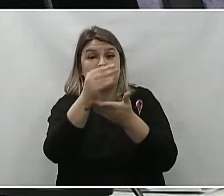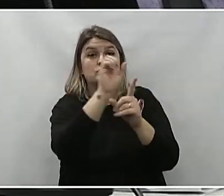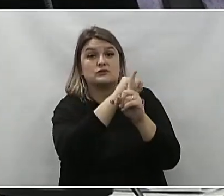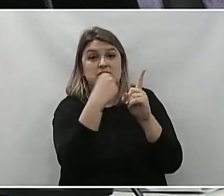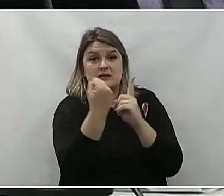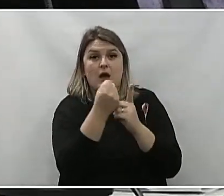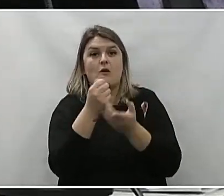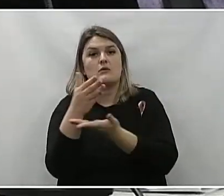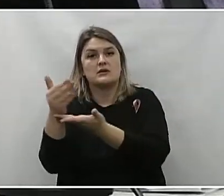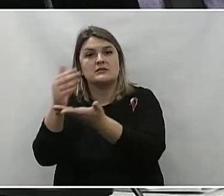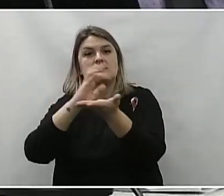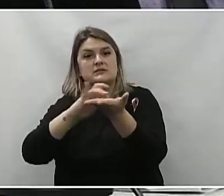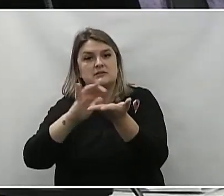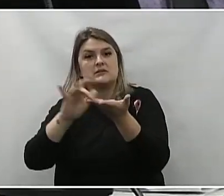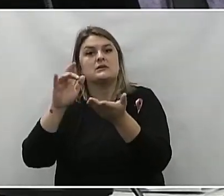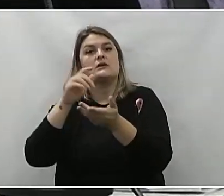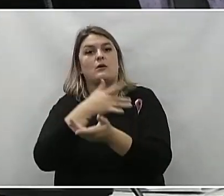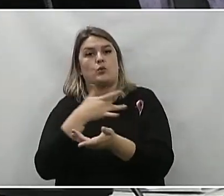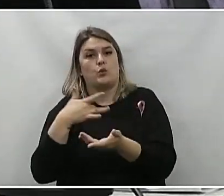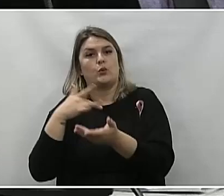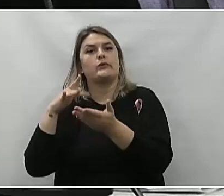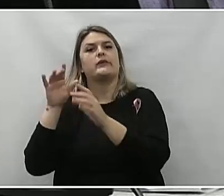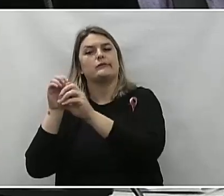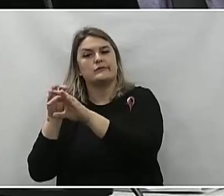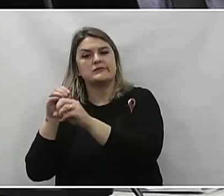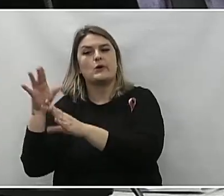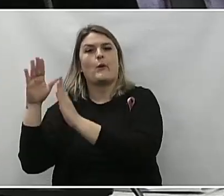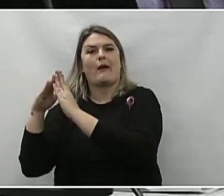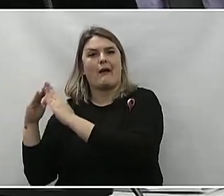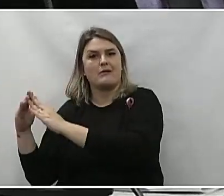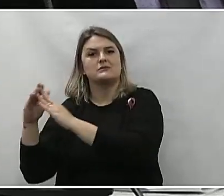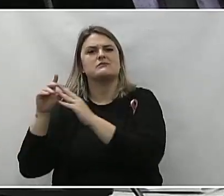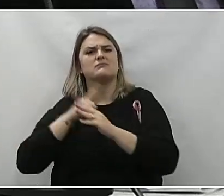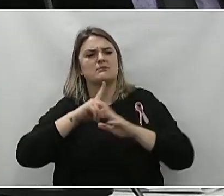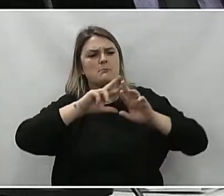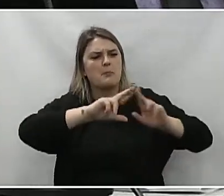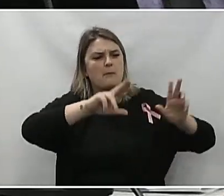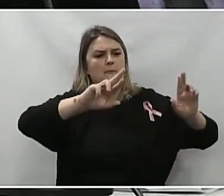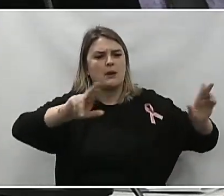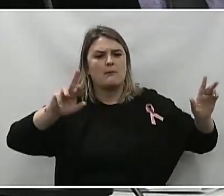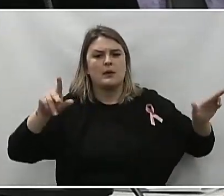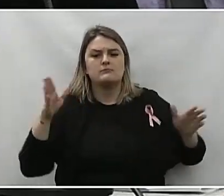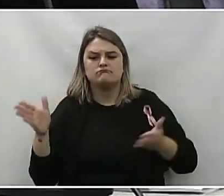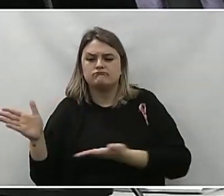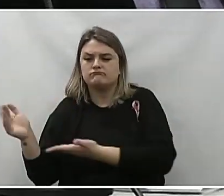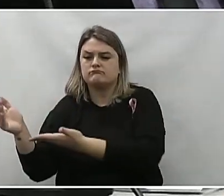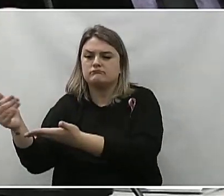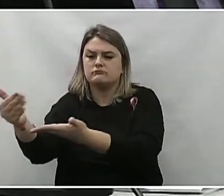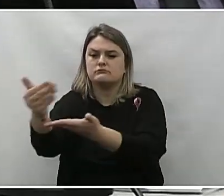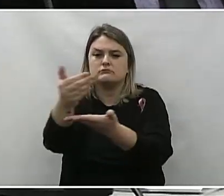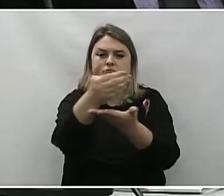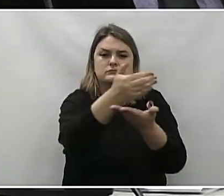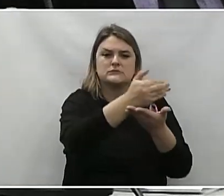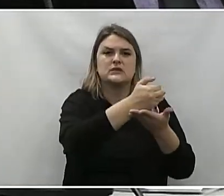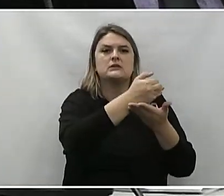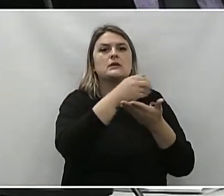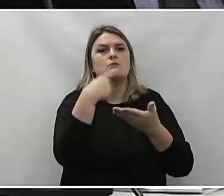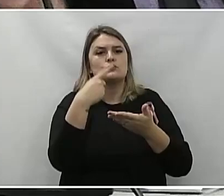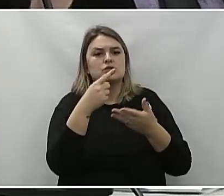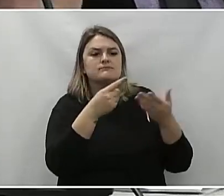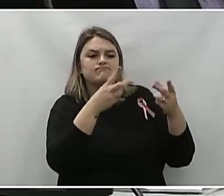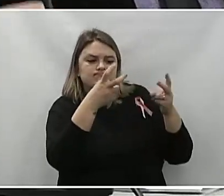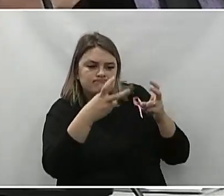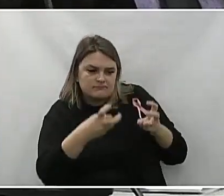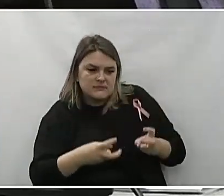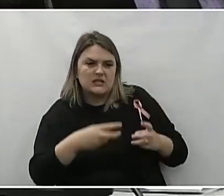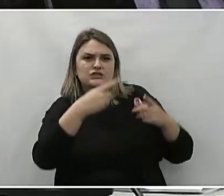Assistência Social da Saúde da educação da Habitação né de vários setores para que a gente consiga de uma forma efetiva discutir e